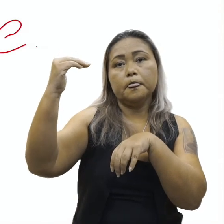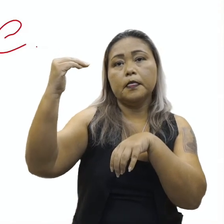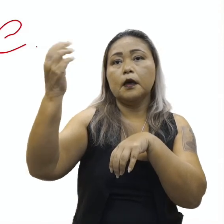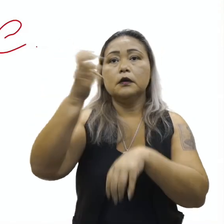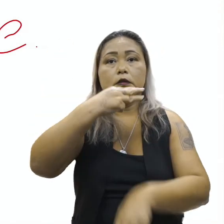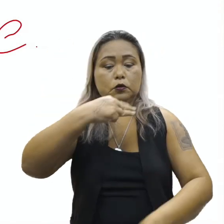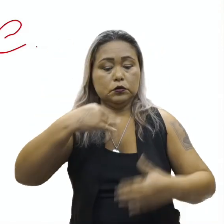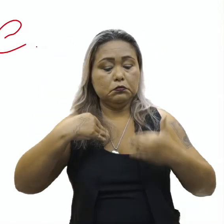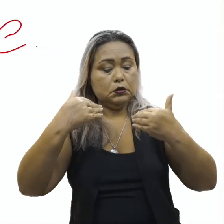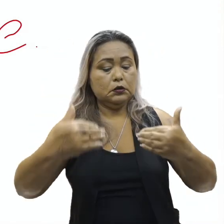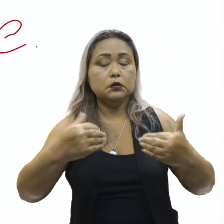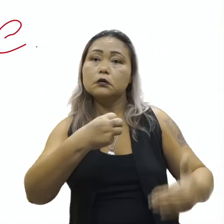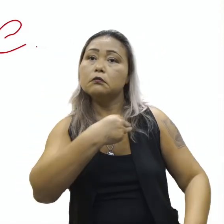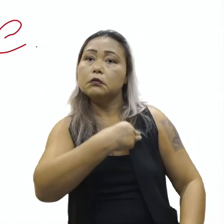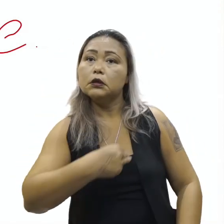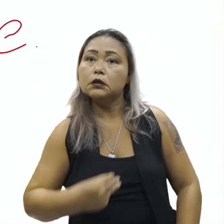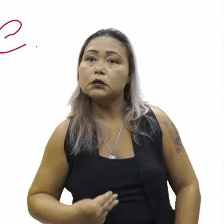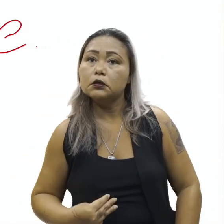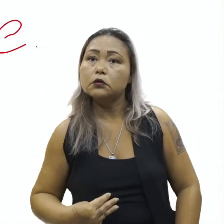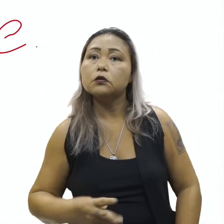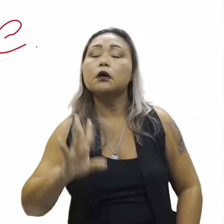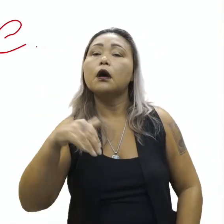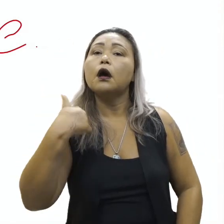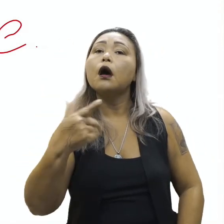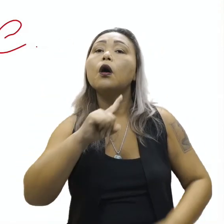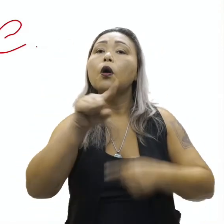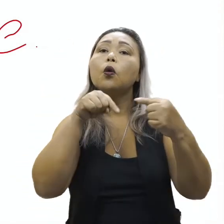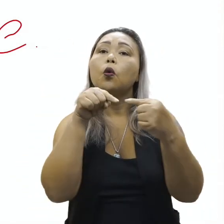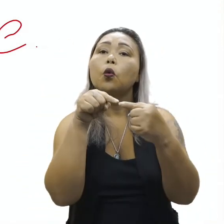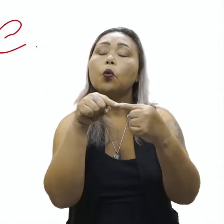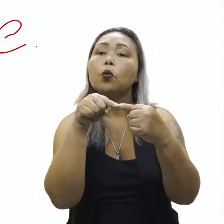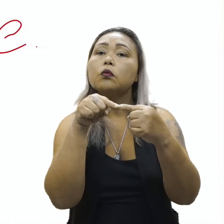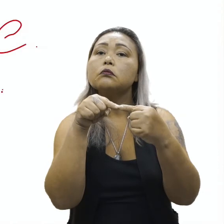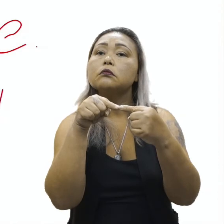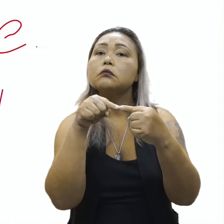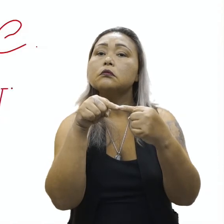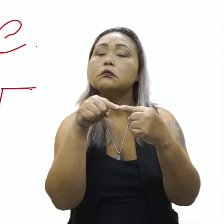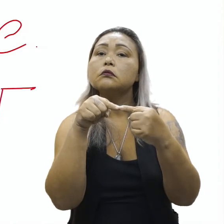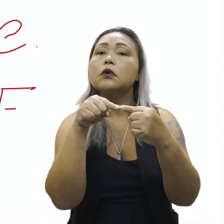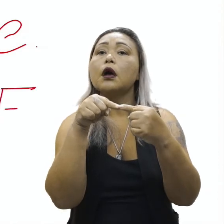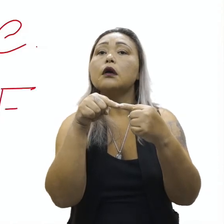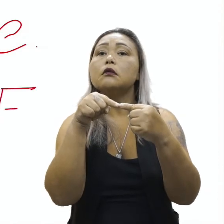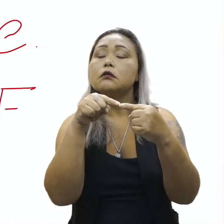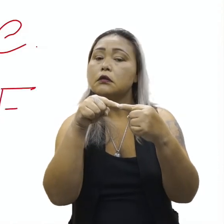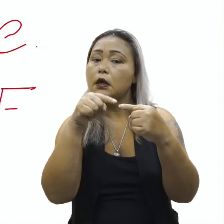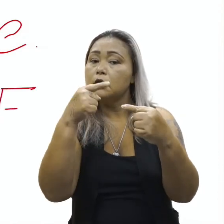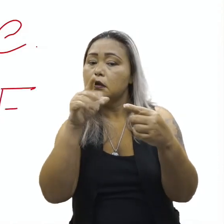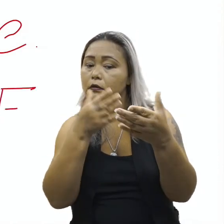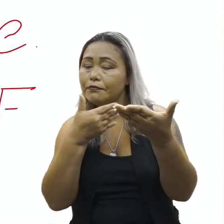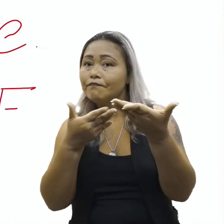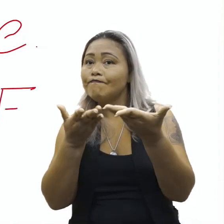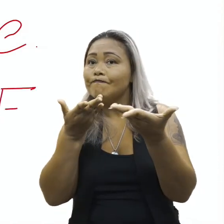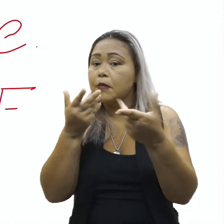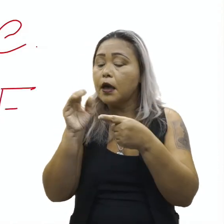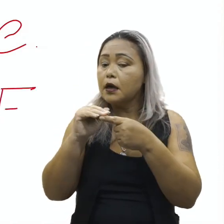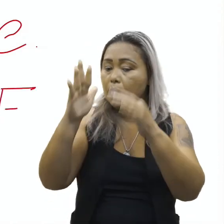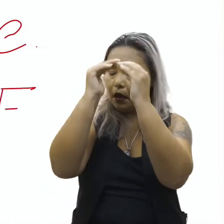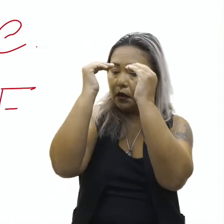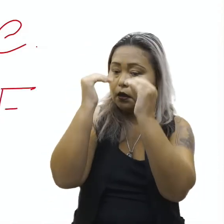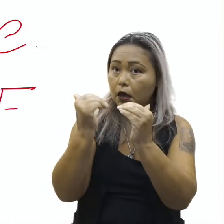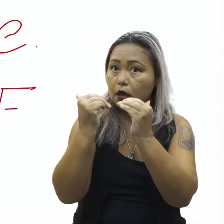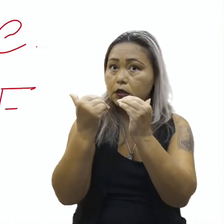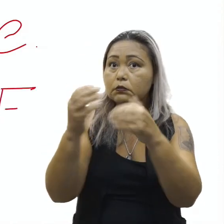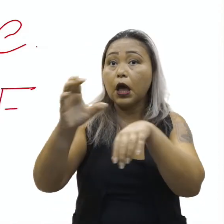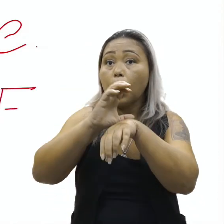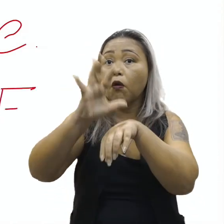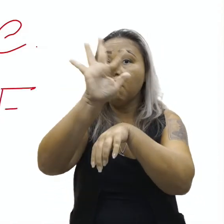ministros, né, eles têm a função de resguardar a Constituição Federal. Ou seja, eles não vão criar